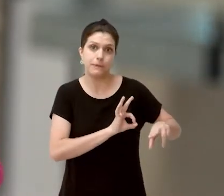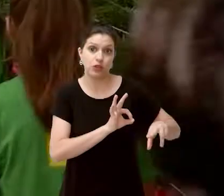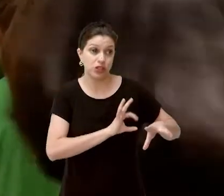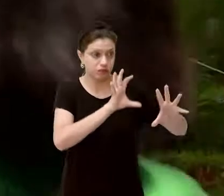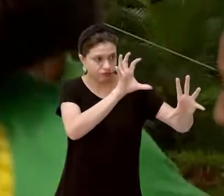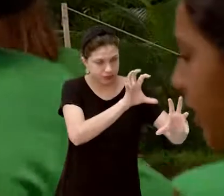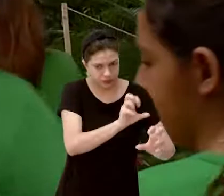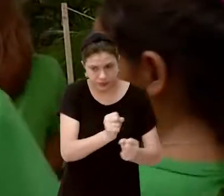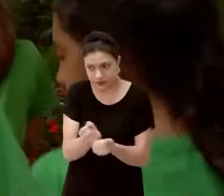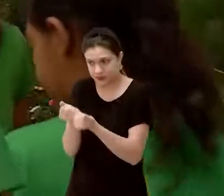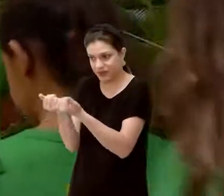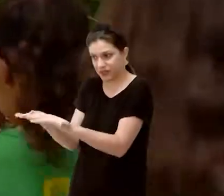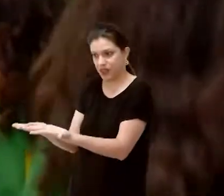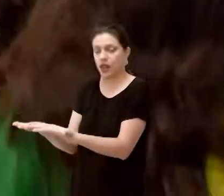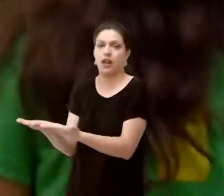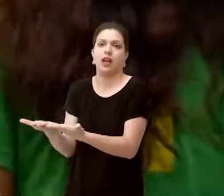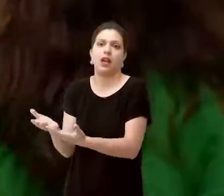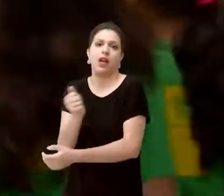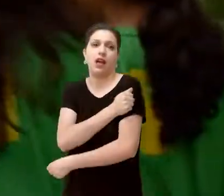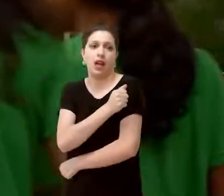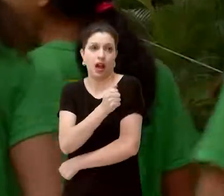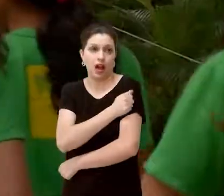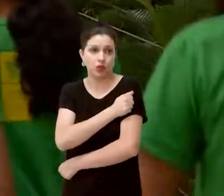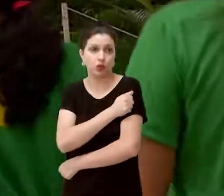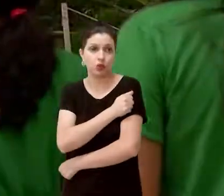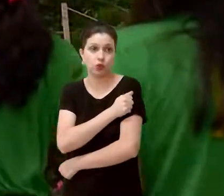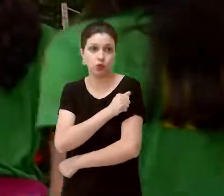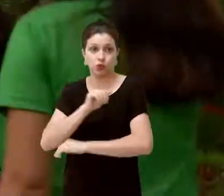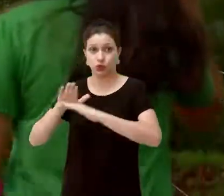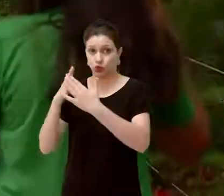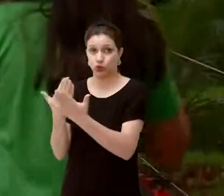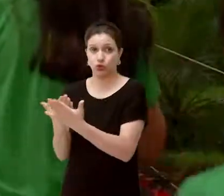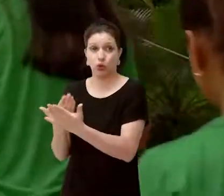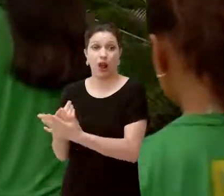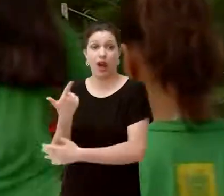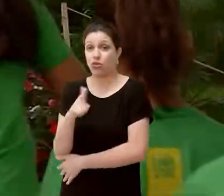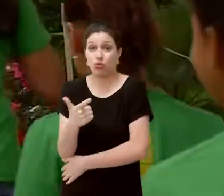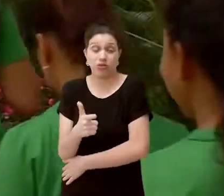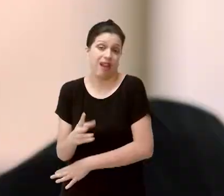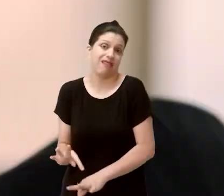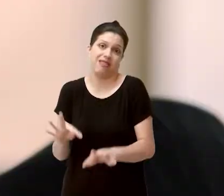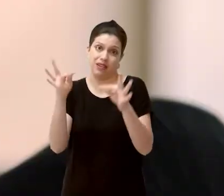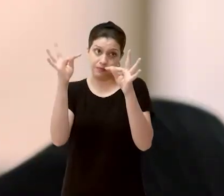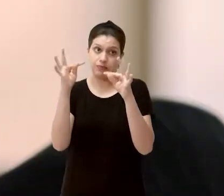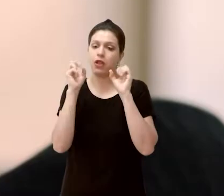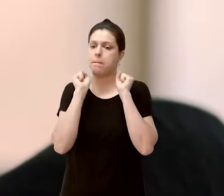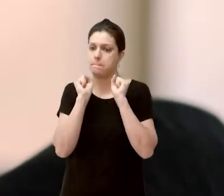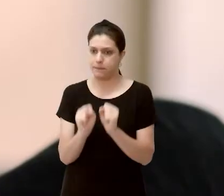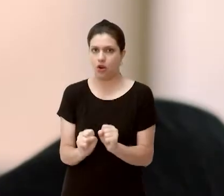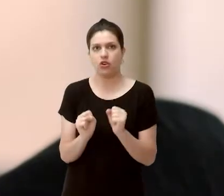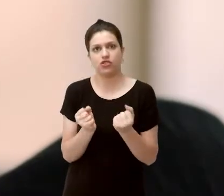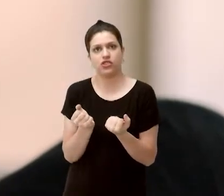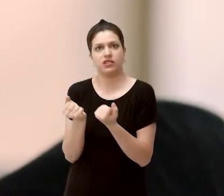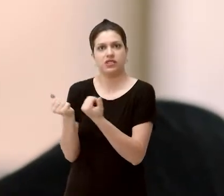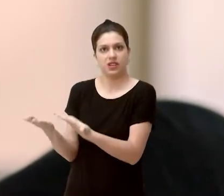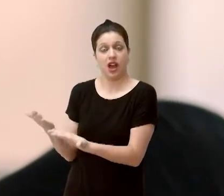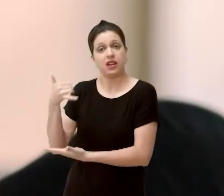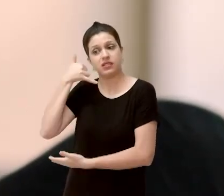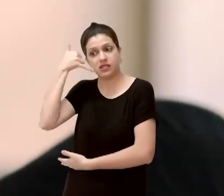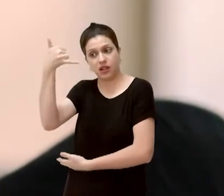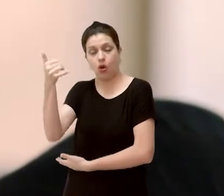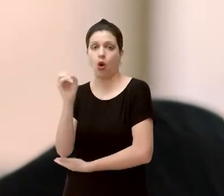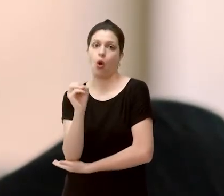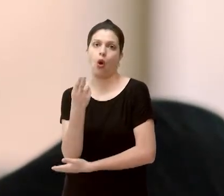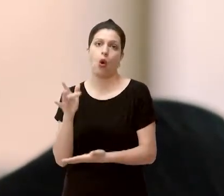polícia. Alunos da rede estadual de ensino que não têm acesso à tecnologia podem ser contemplados com